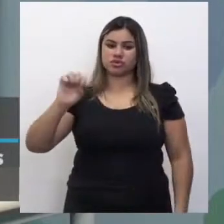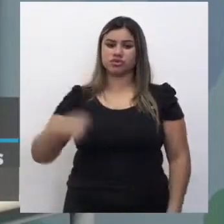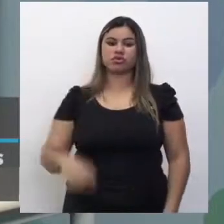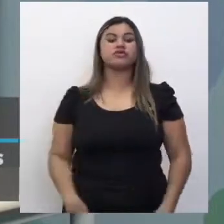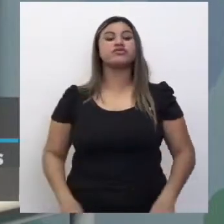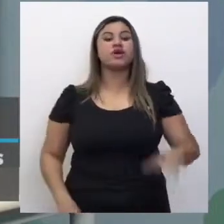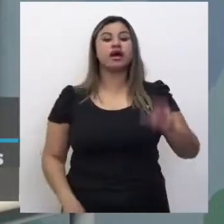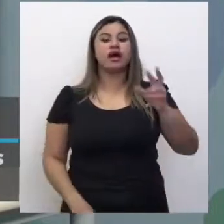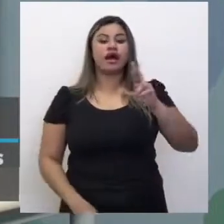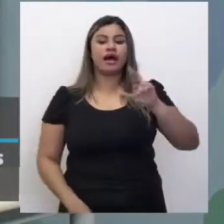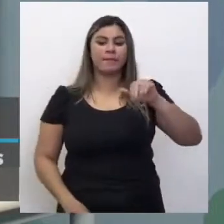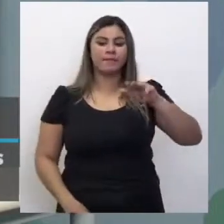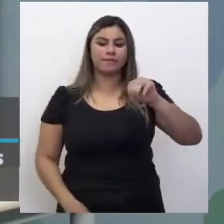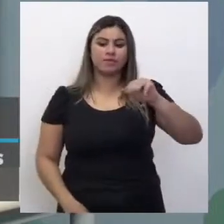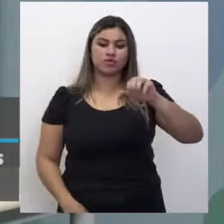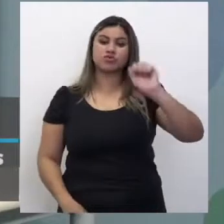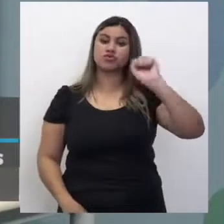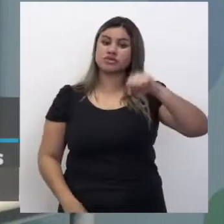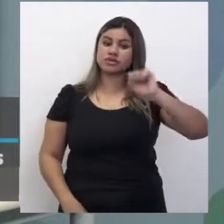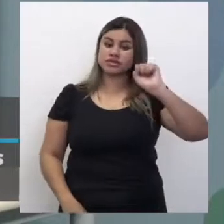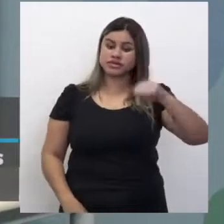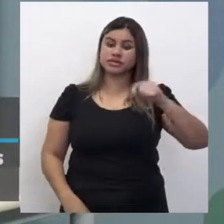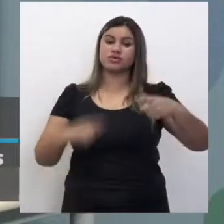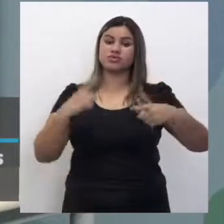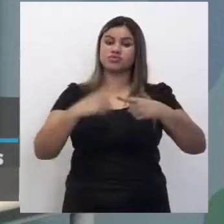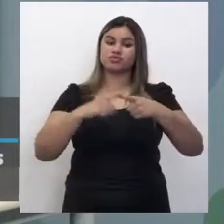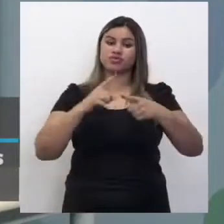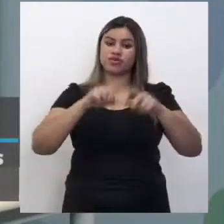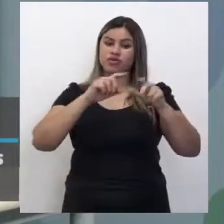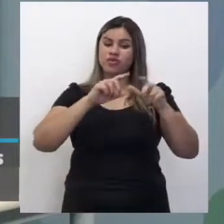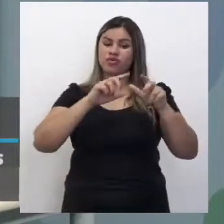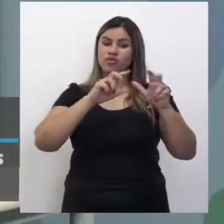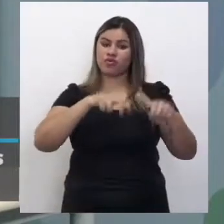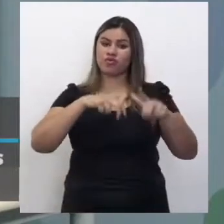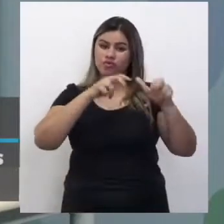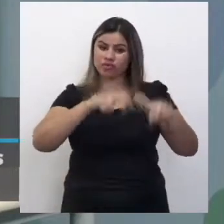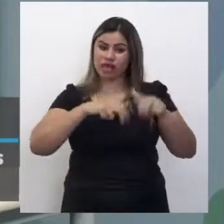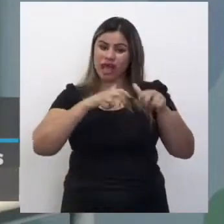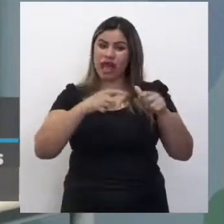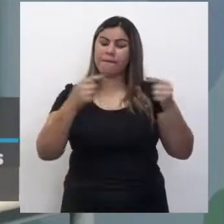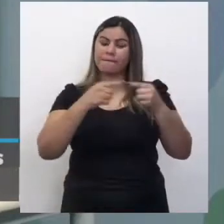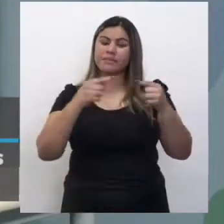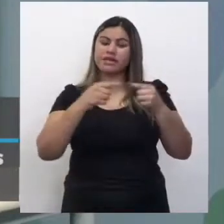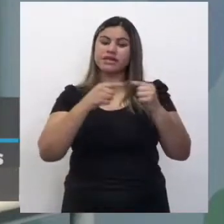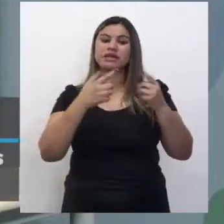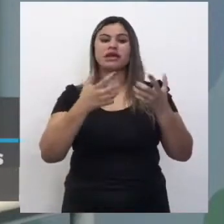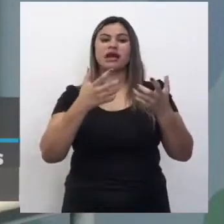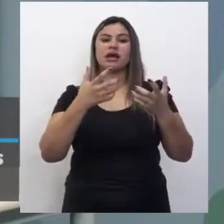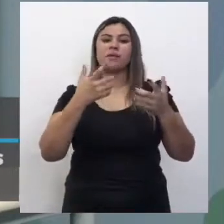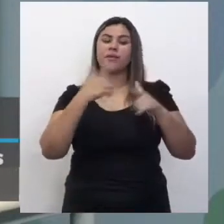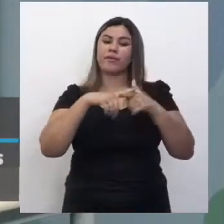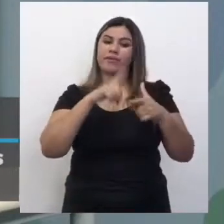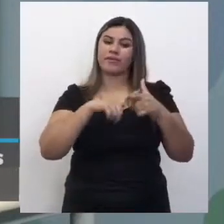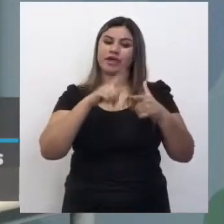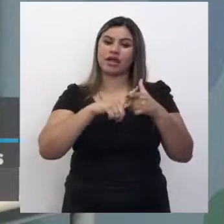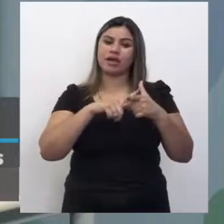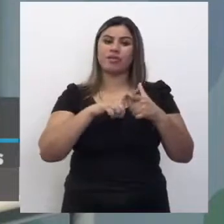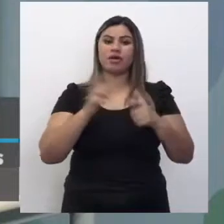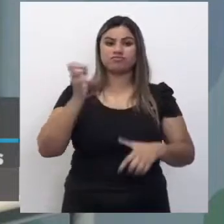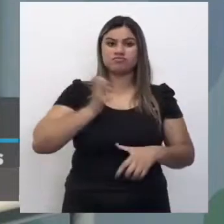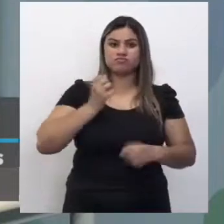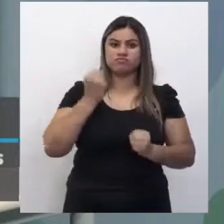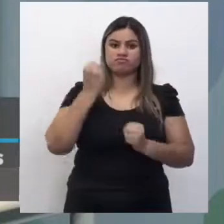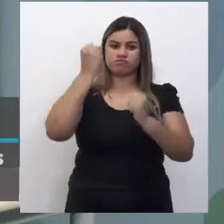senhores feudais entraram em crise com o fortalecimento da burguesia. Professora Laurita, sim, após